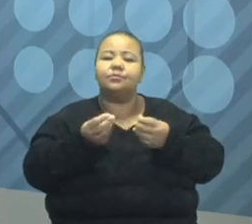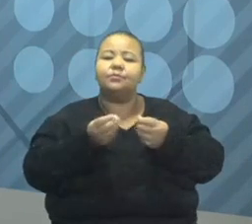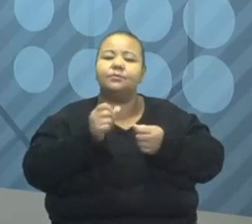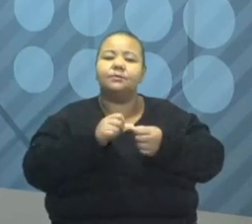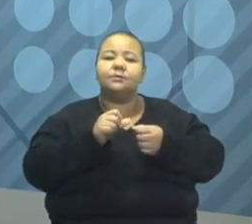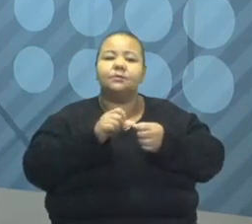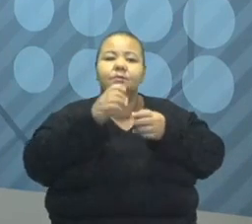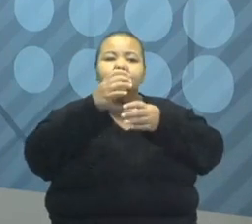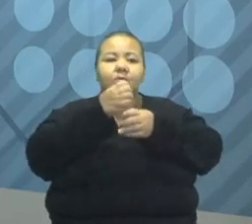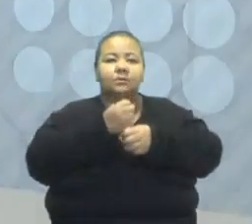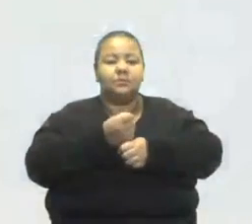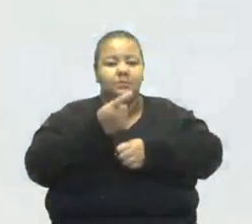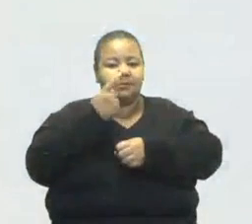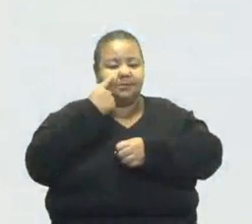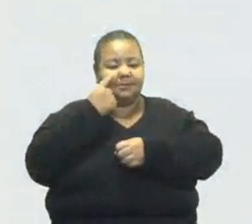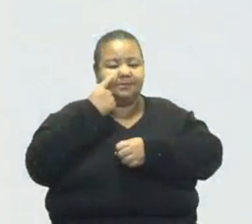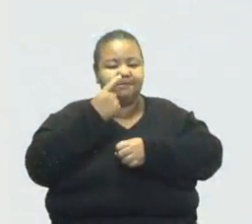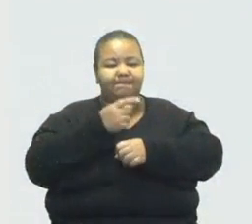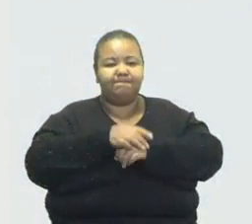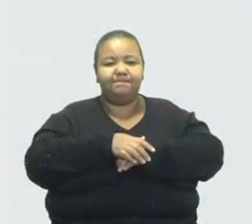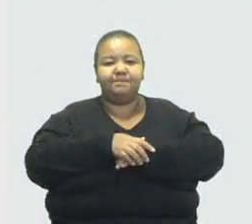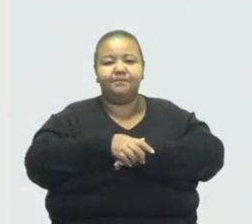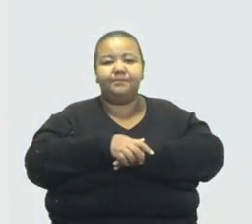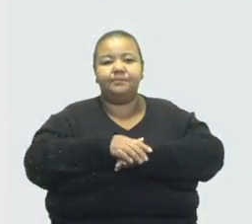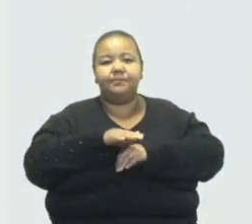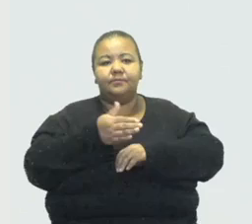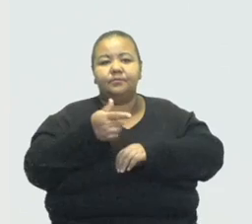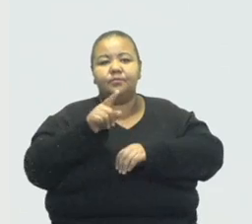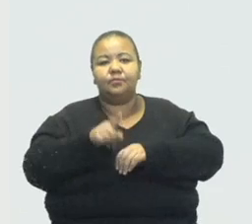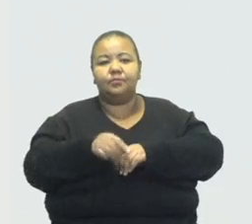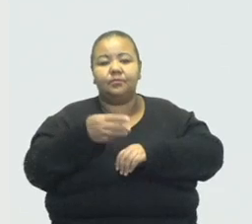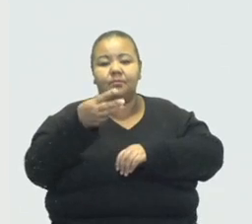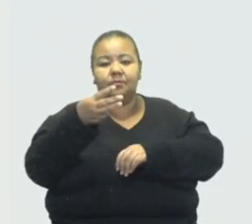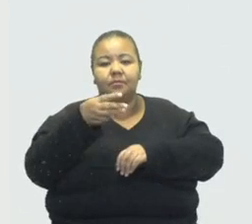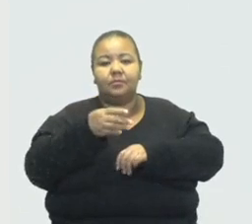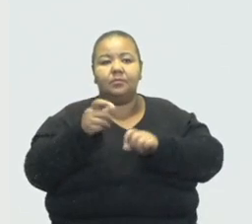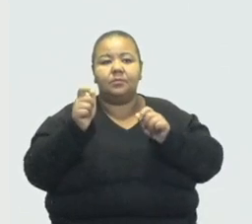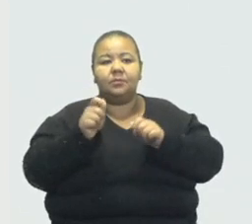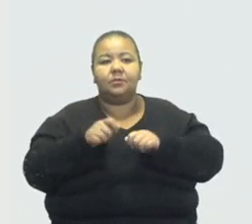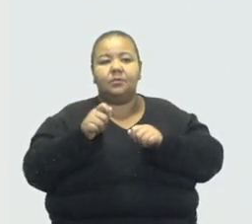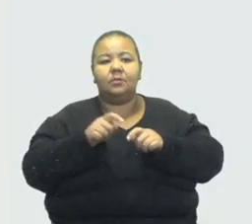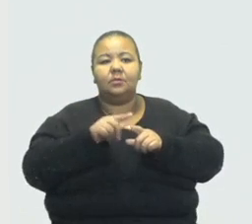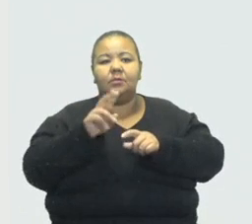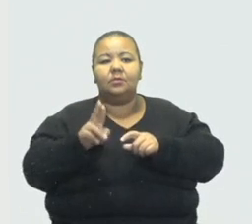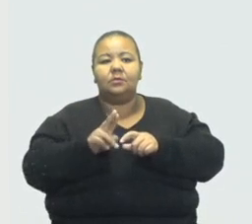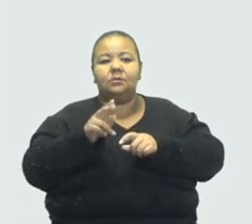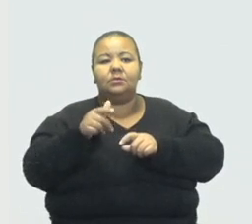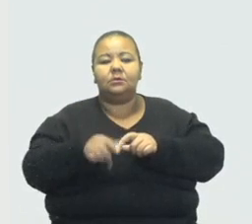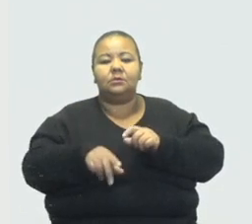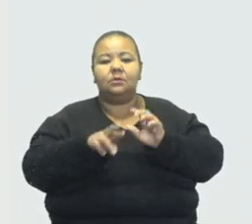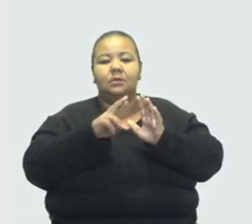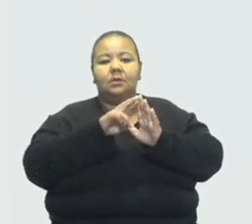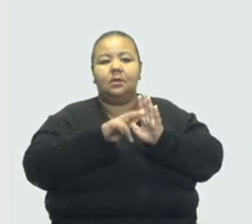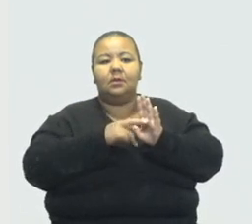pode calcular? Então é isso que a gente vai ver agora. Quando é uma matriz de ordem 3, a gente pode aplicar a regra de Sarros. Como que é essa